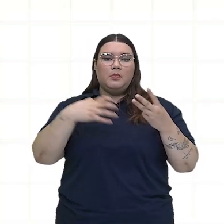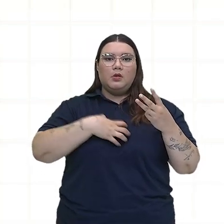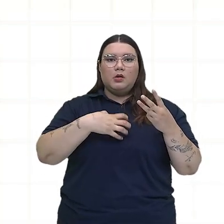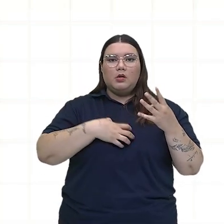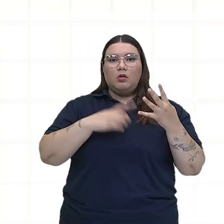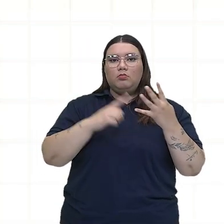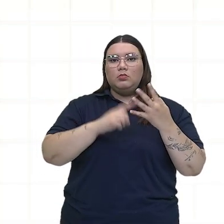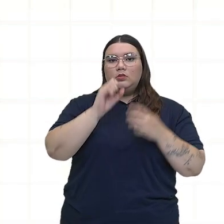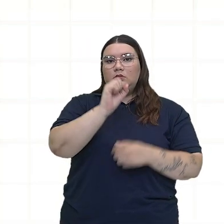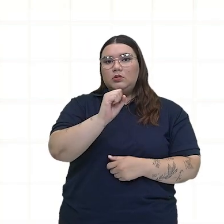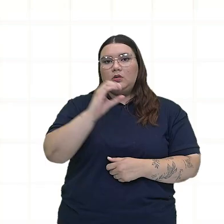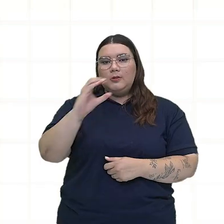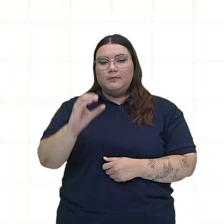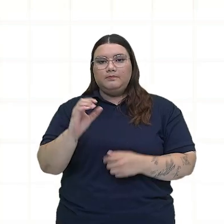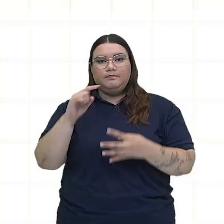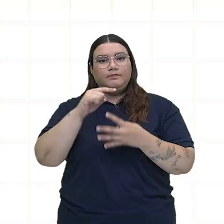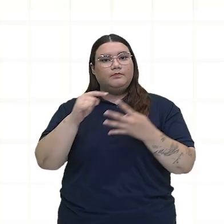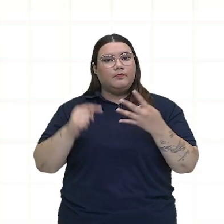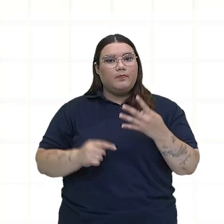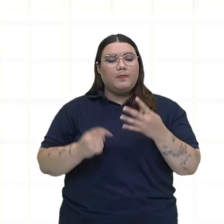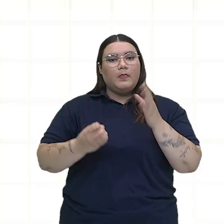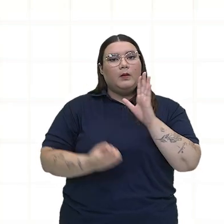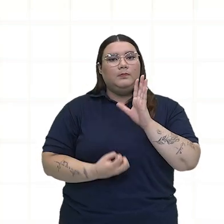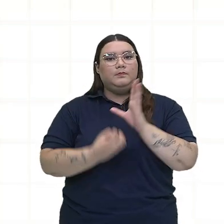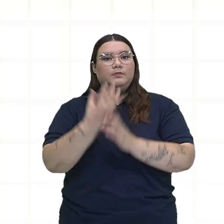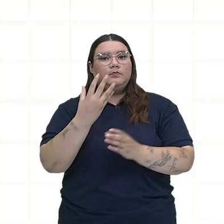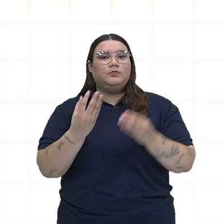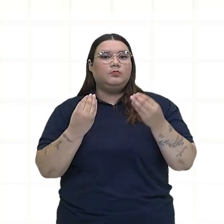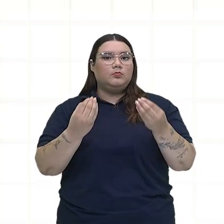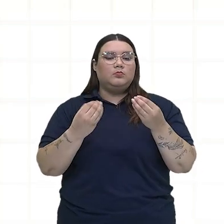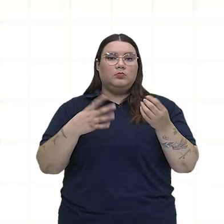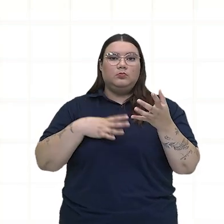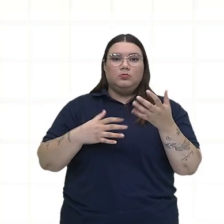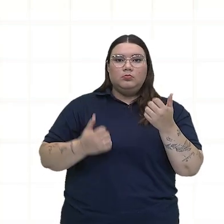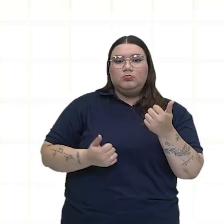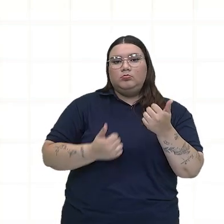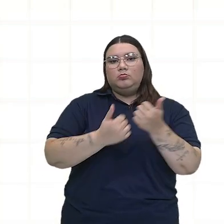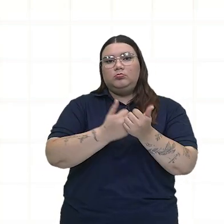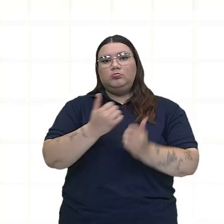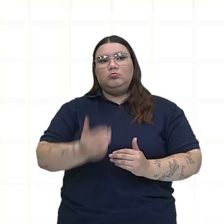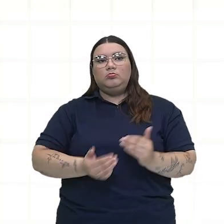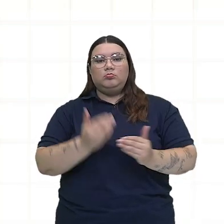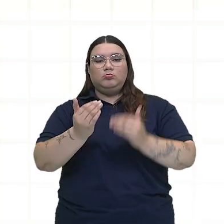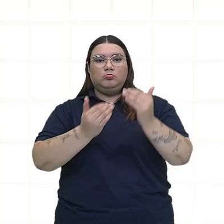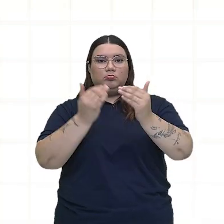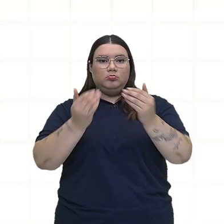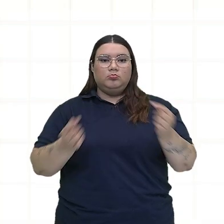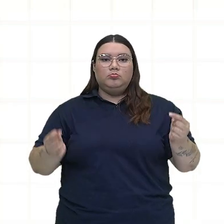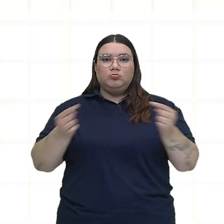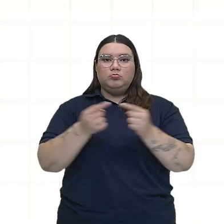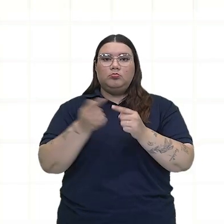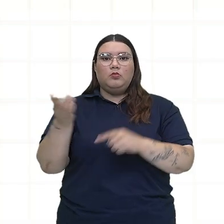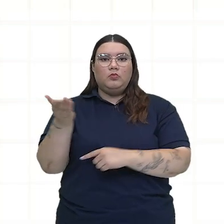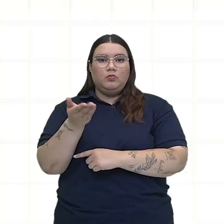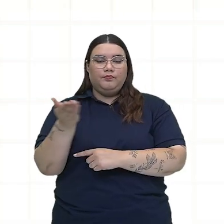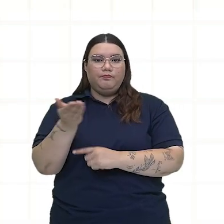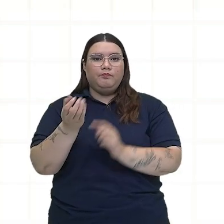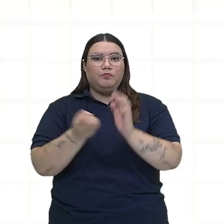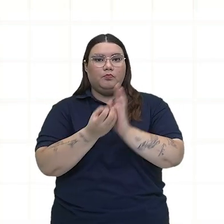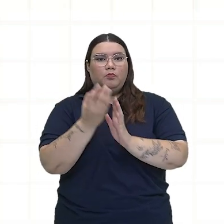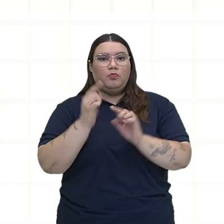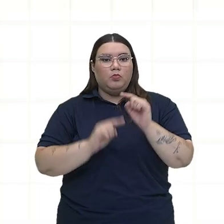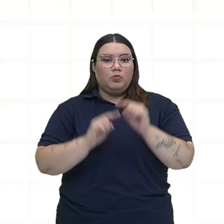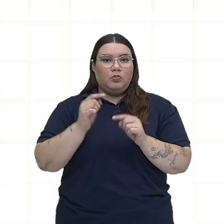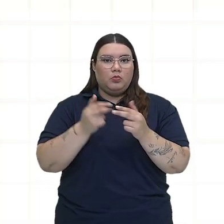Santa Catarina, sendo que esses polos foram desenvolvidos para apoiar o crescimento agrícola e atender a demanda por